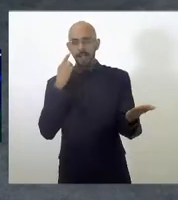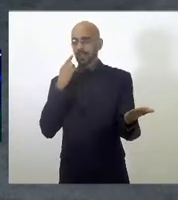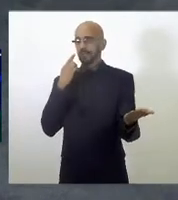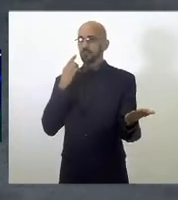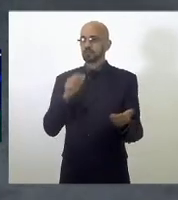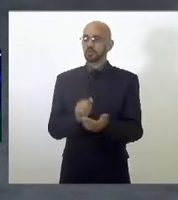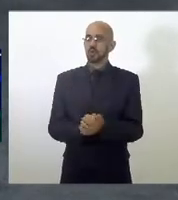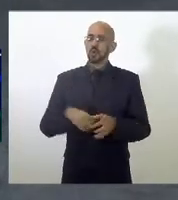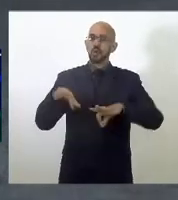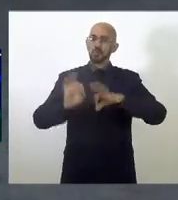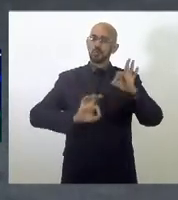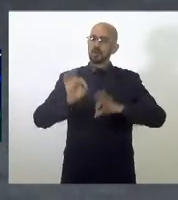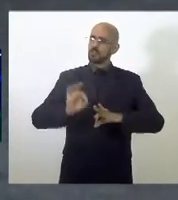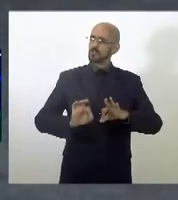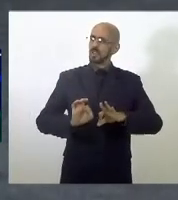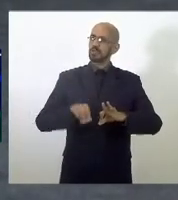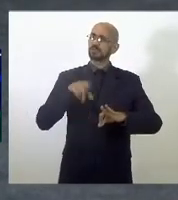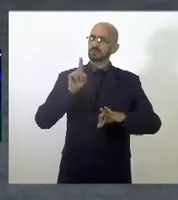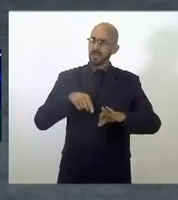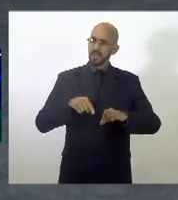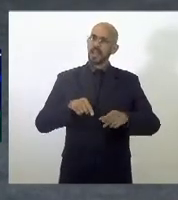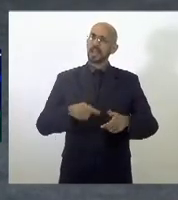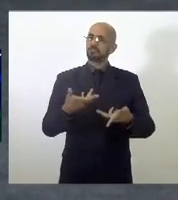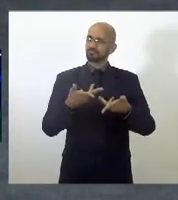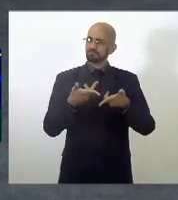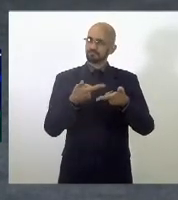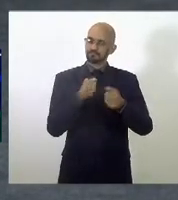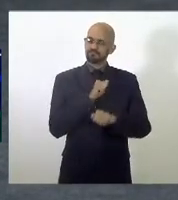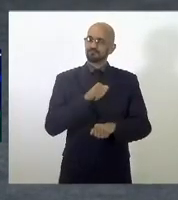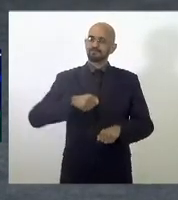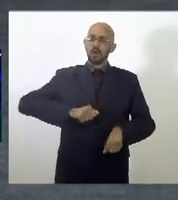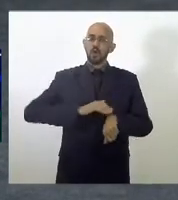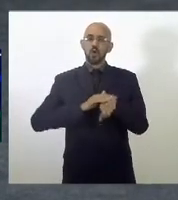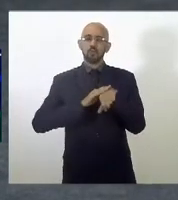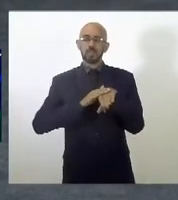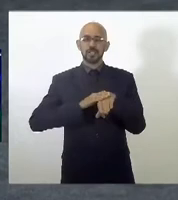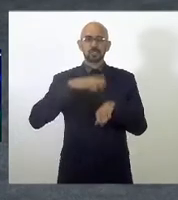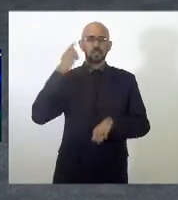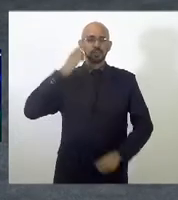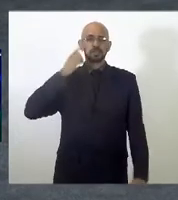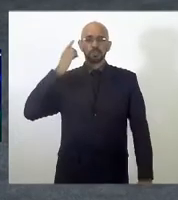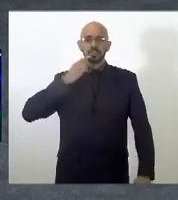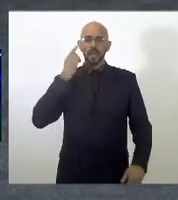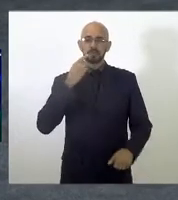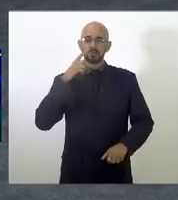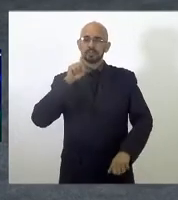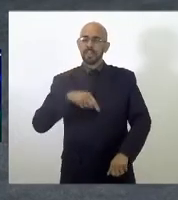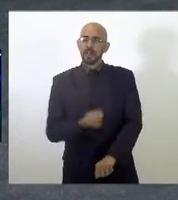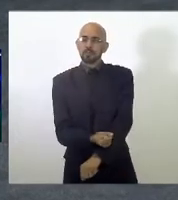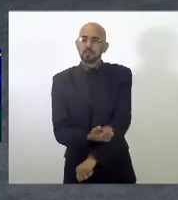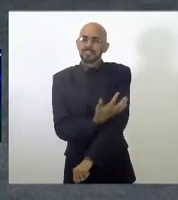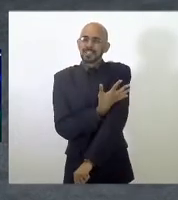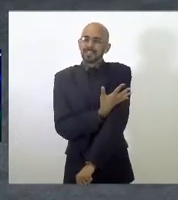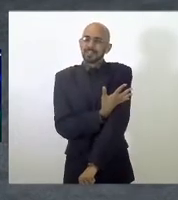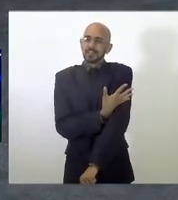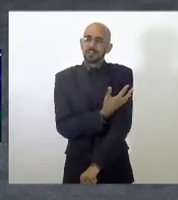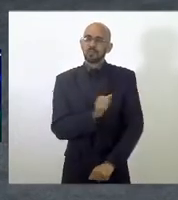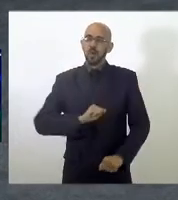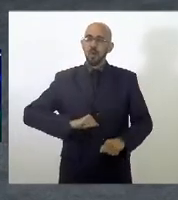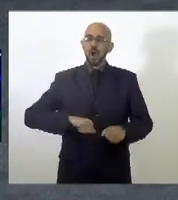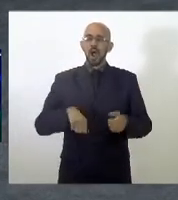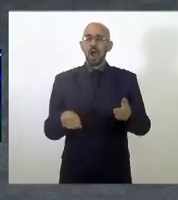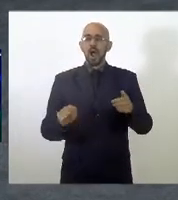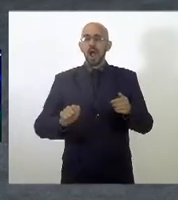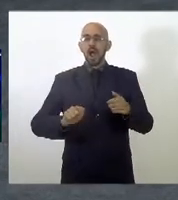é bastante meritório. Já converso com o deputado Valdeque Carneiro, que é muito sensível à pauta econômica do Estado, mas também